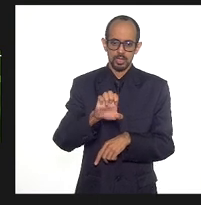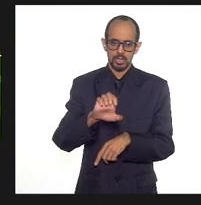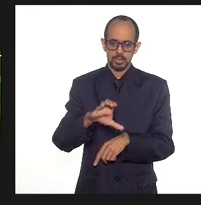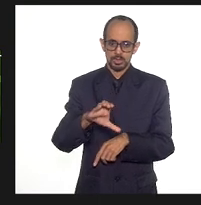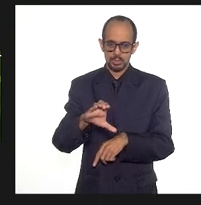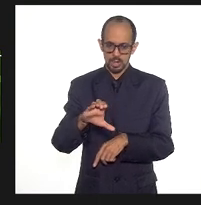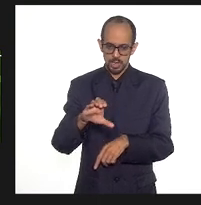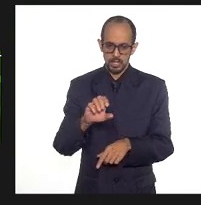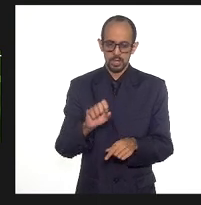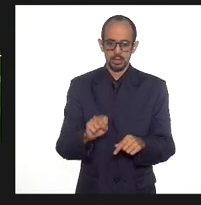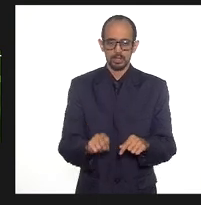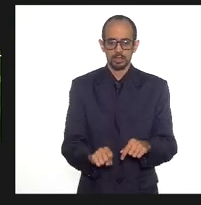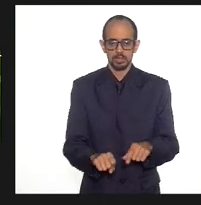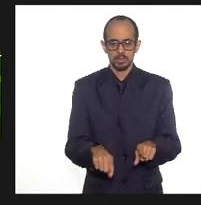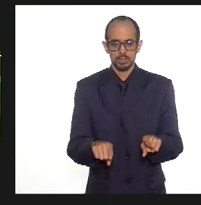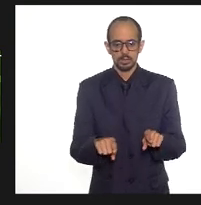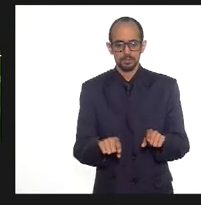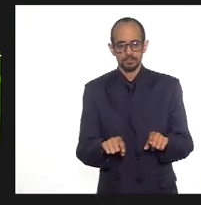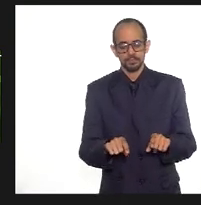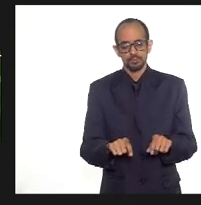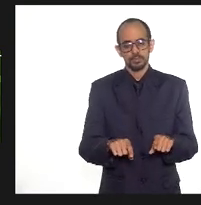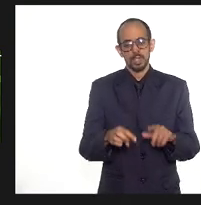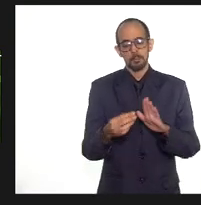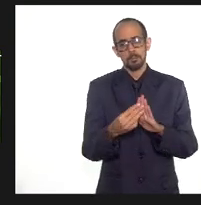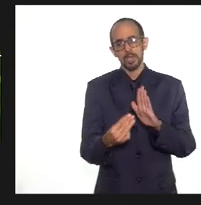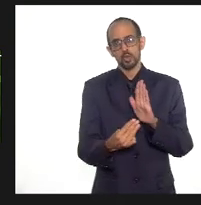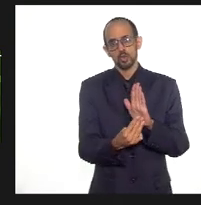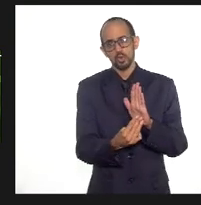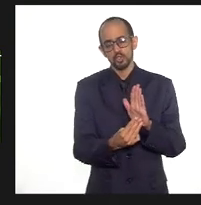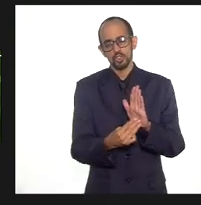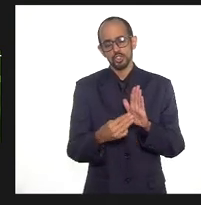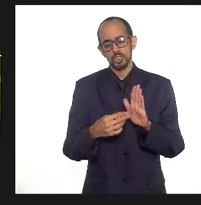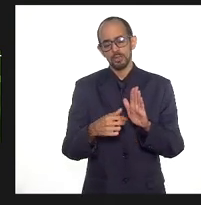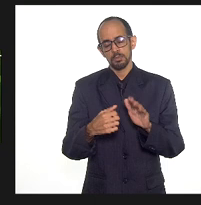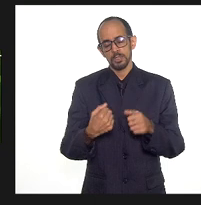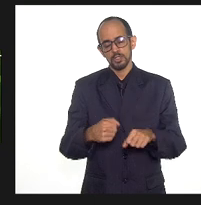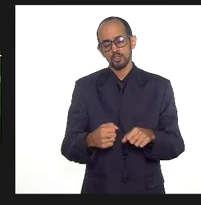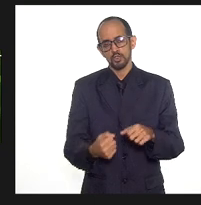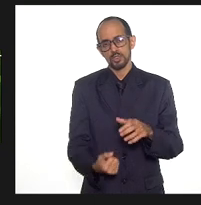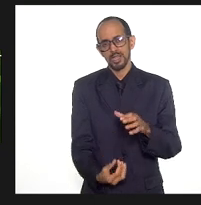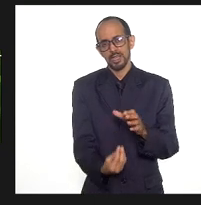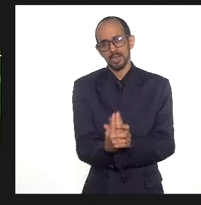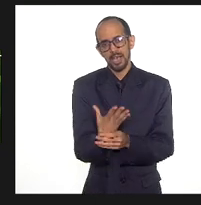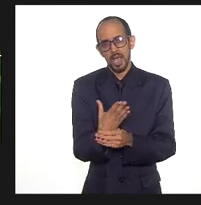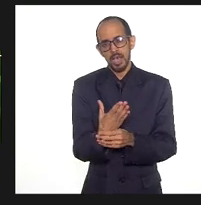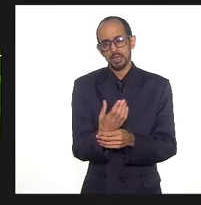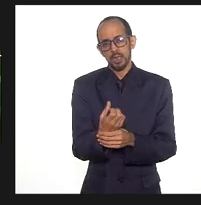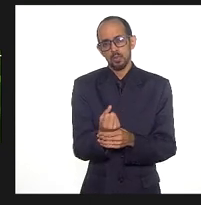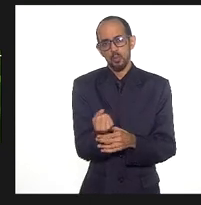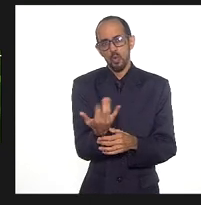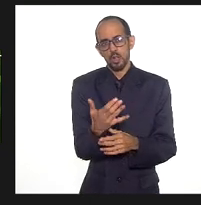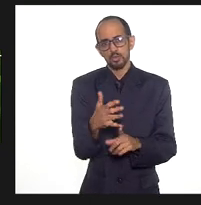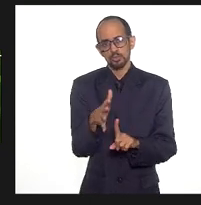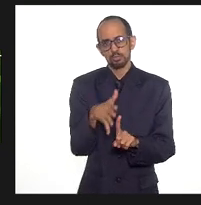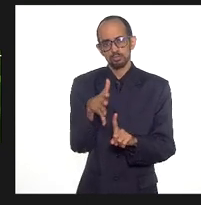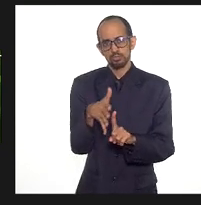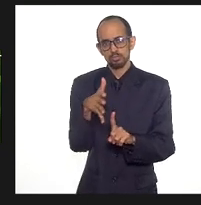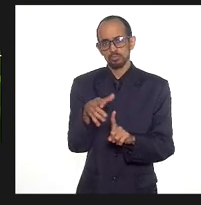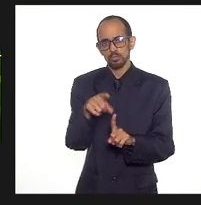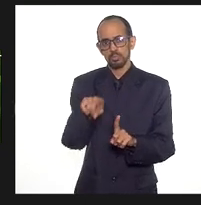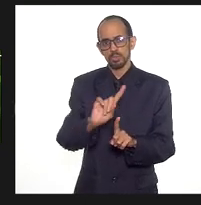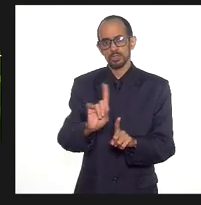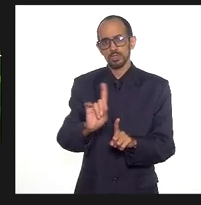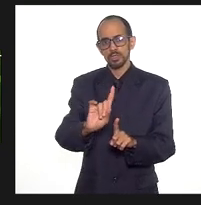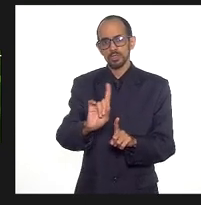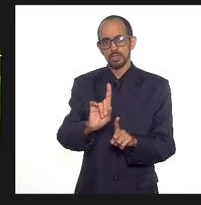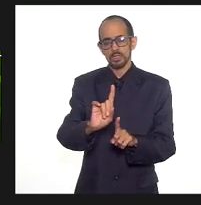aqui identificados. A metodologia ela foi necessária construir na medida em que os depoimentos não precisavam fatura a fatura,